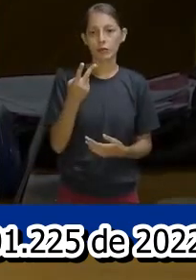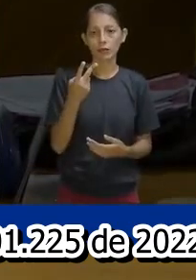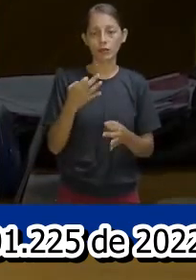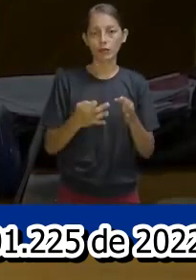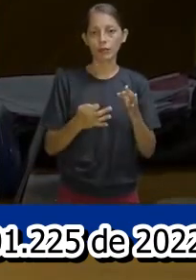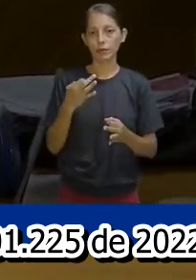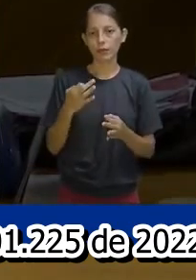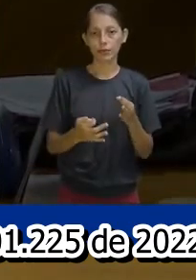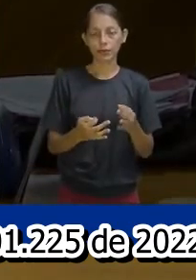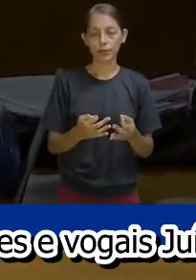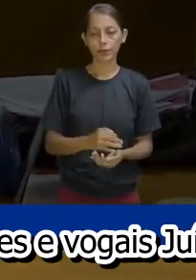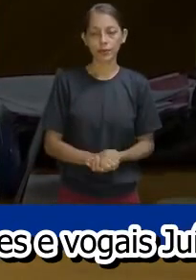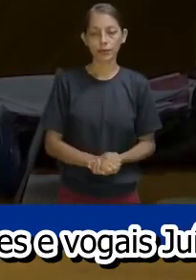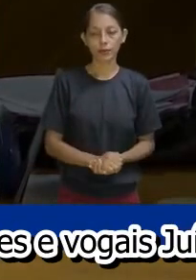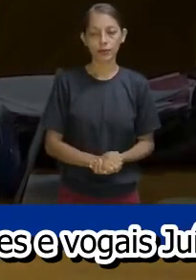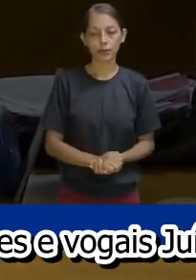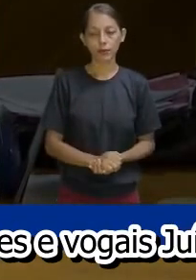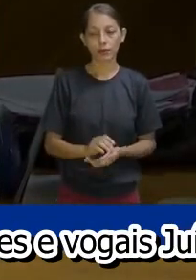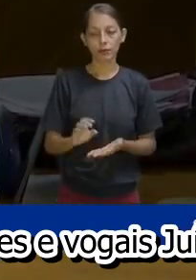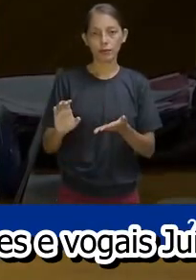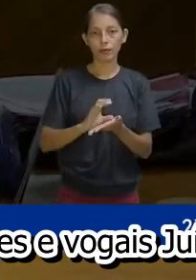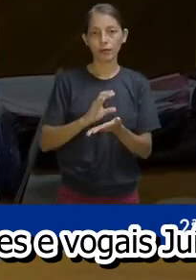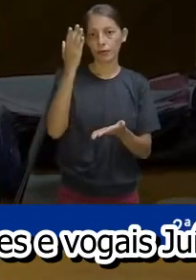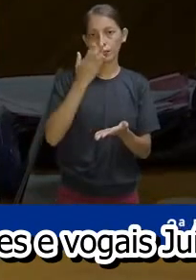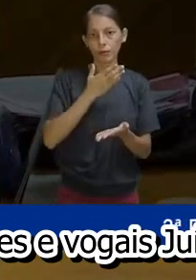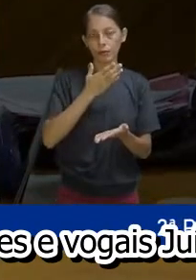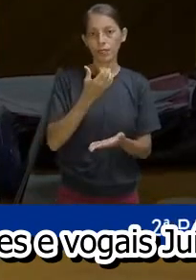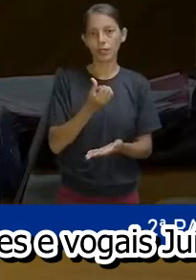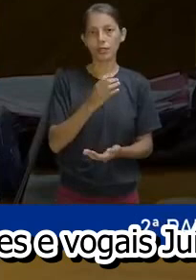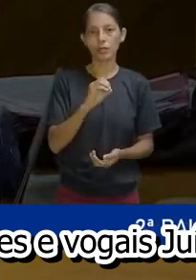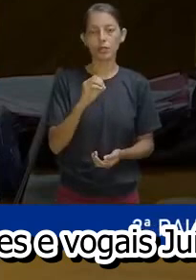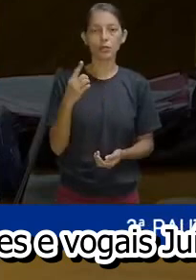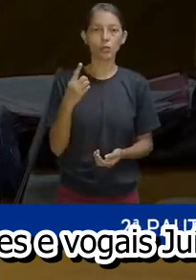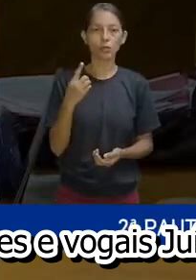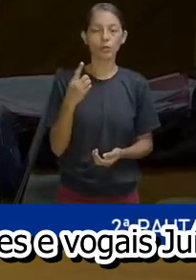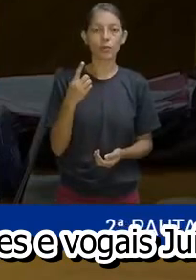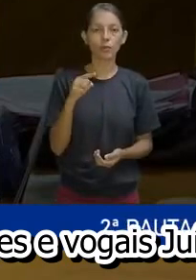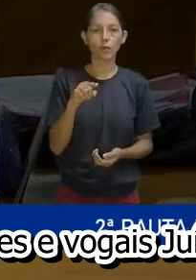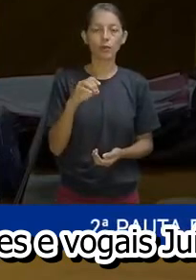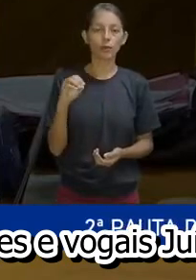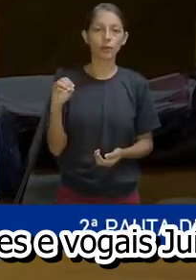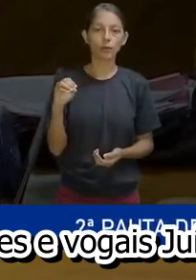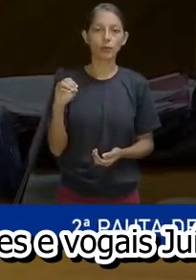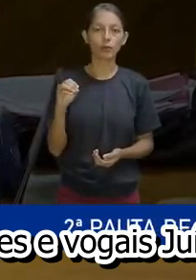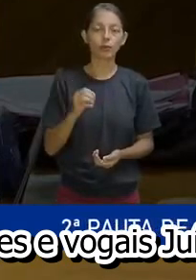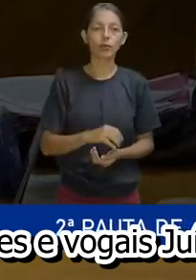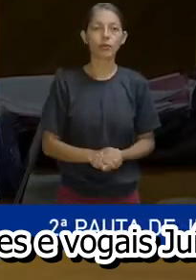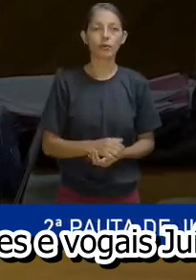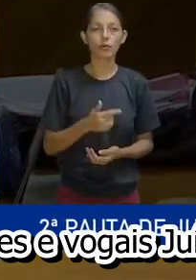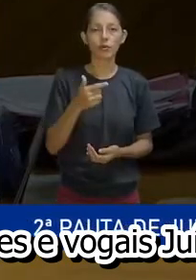da pauta, a prestação de contas 601.225 de 2022.